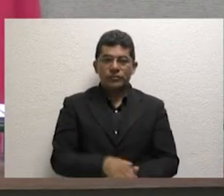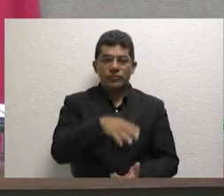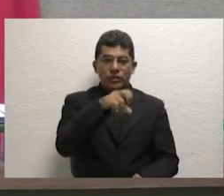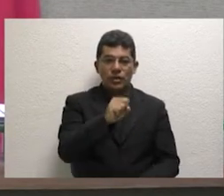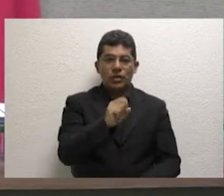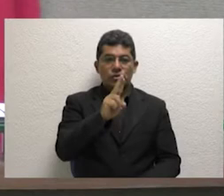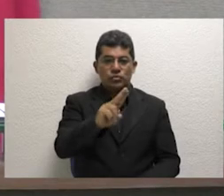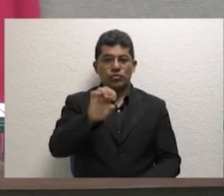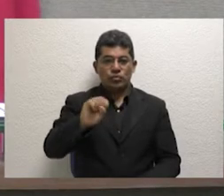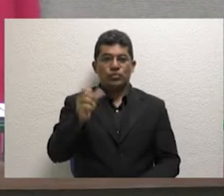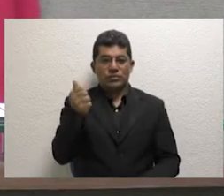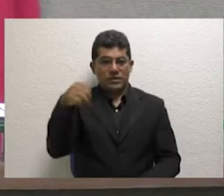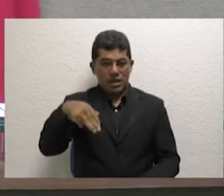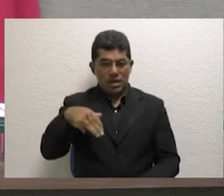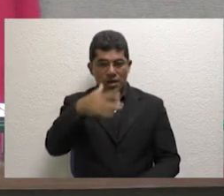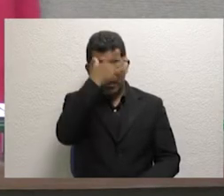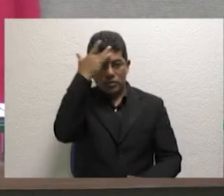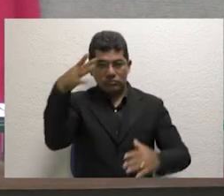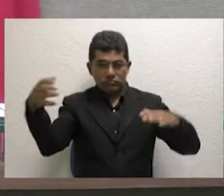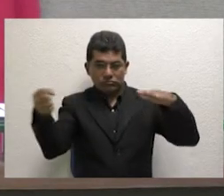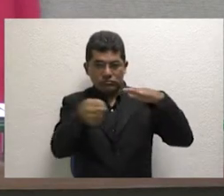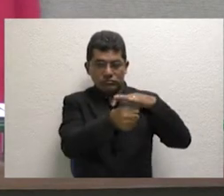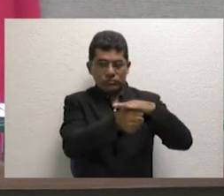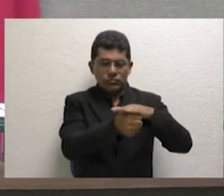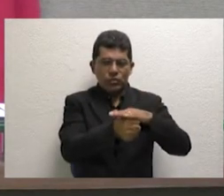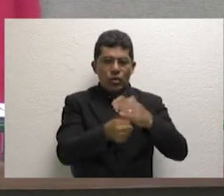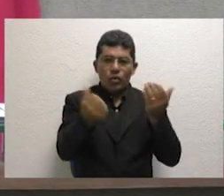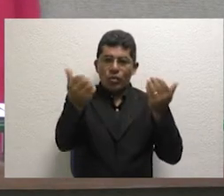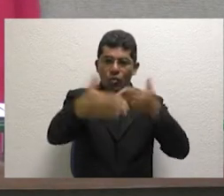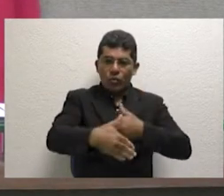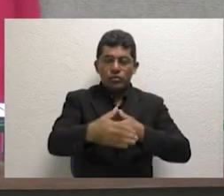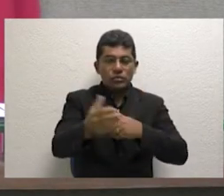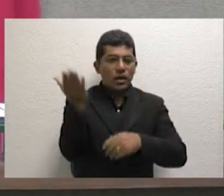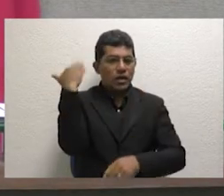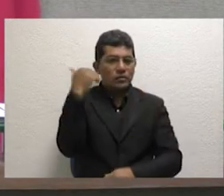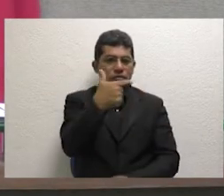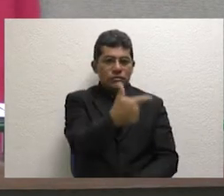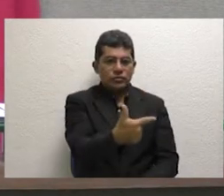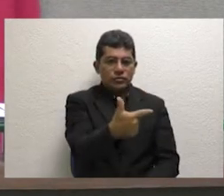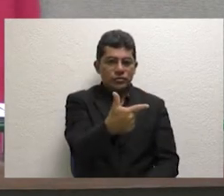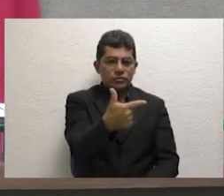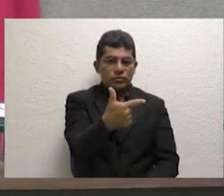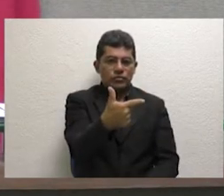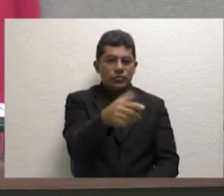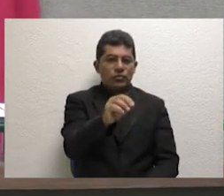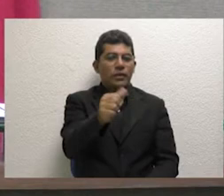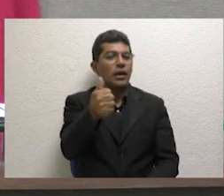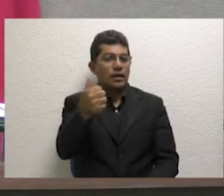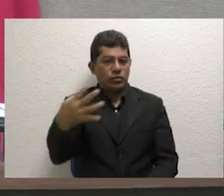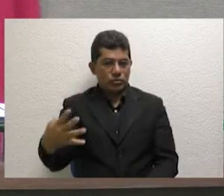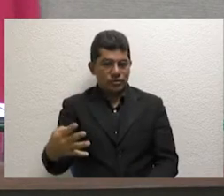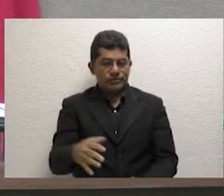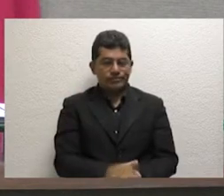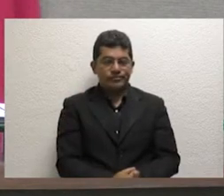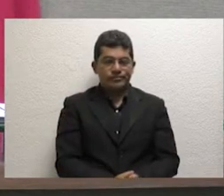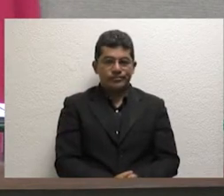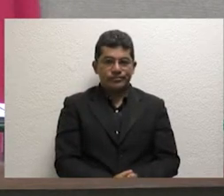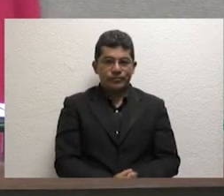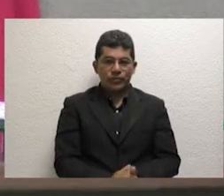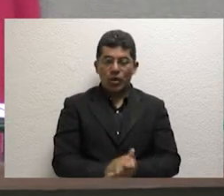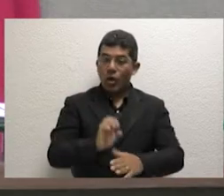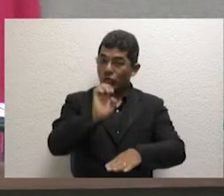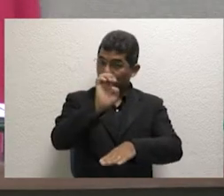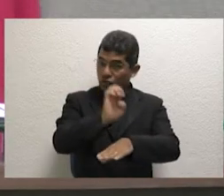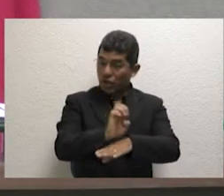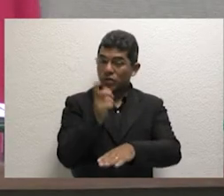remanescente do concurso de mil de 2014 beneficiando o estado